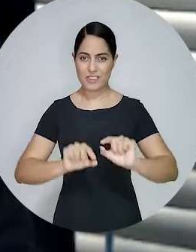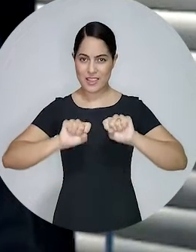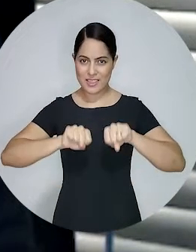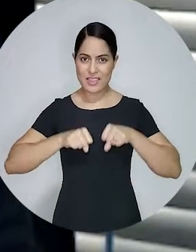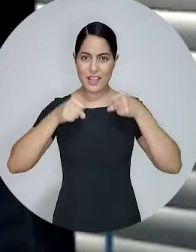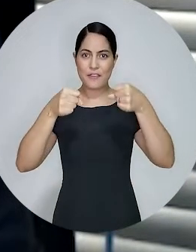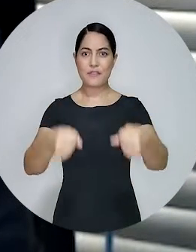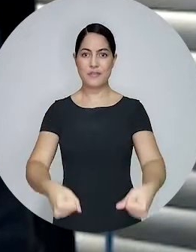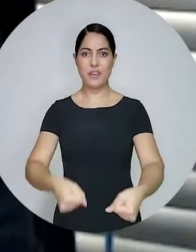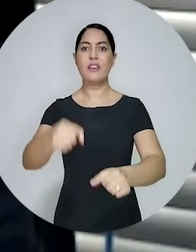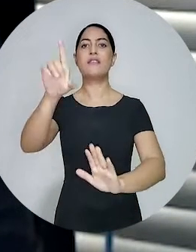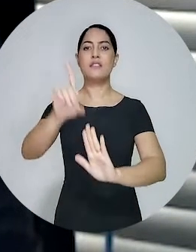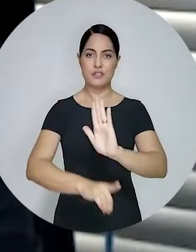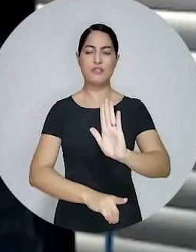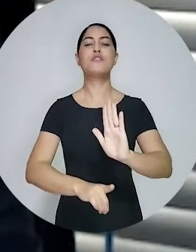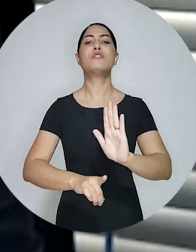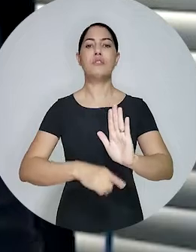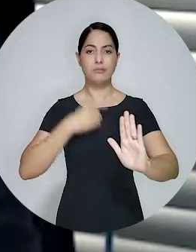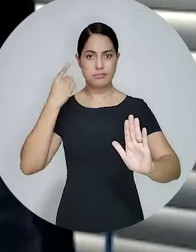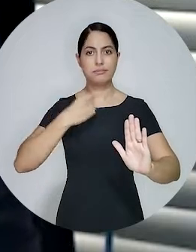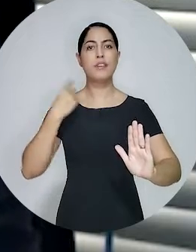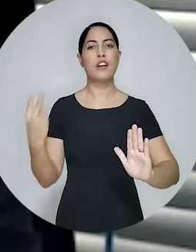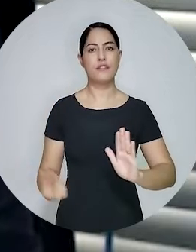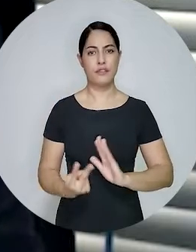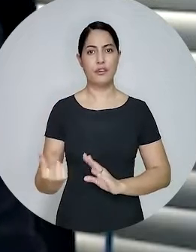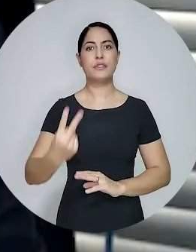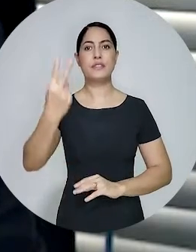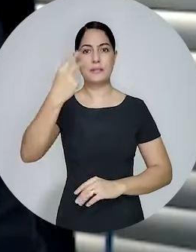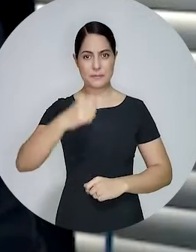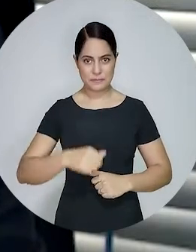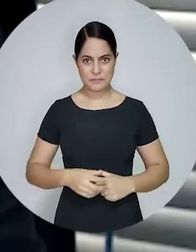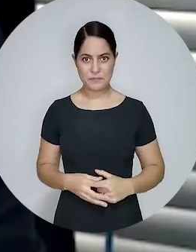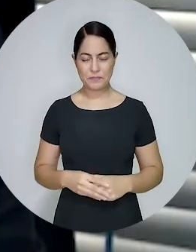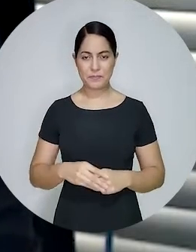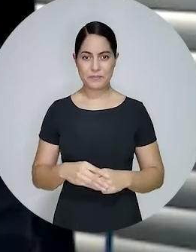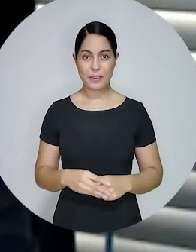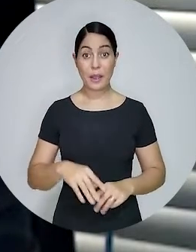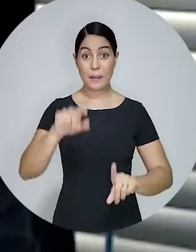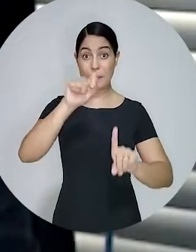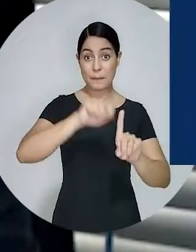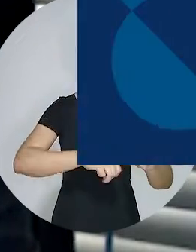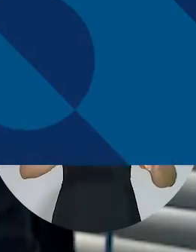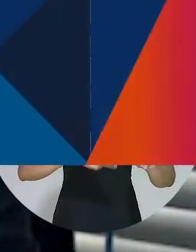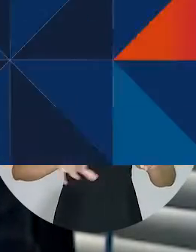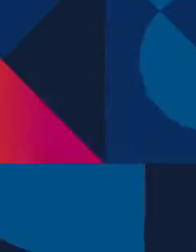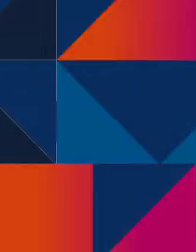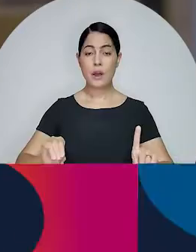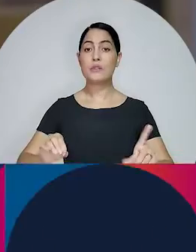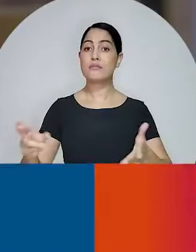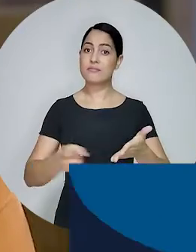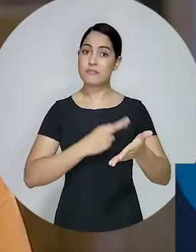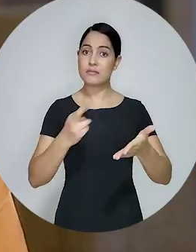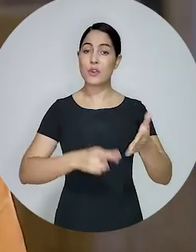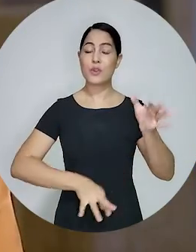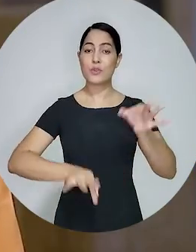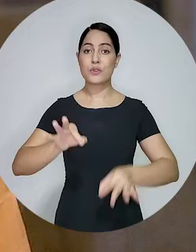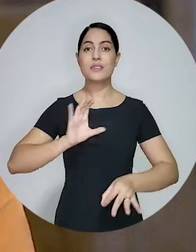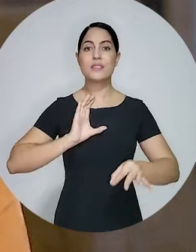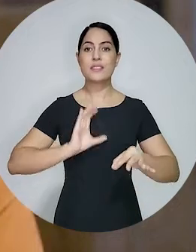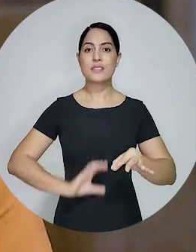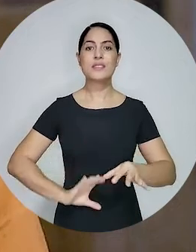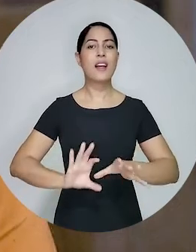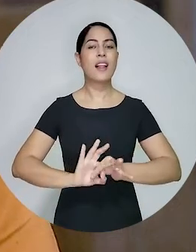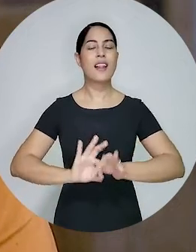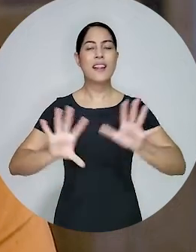levando a bandeira intransigente da defesa das prerrogativas e da valorização da advocacia. A edição